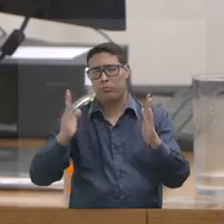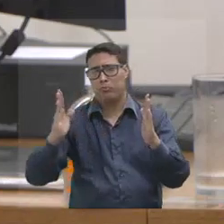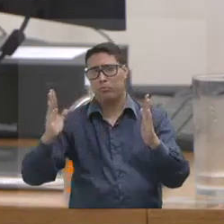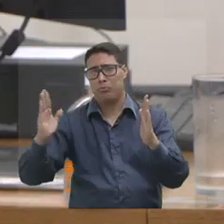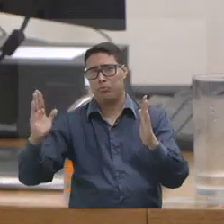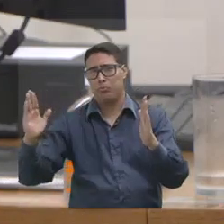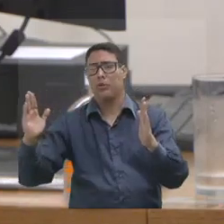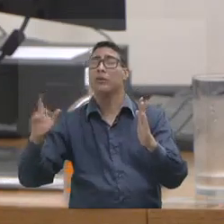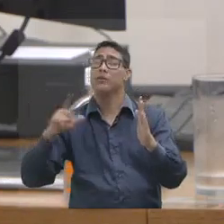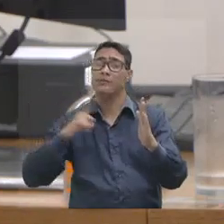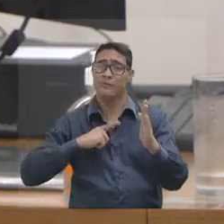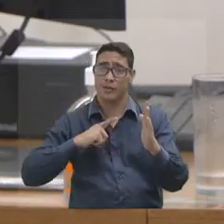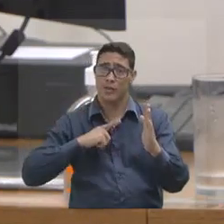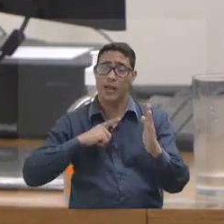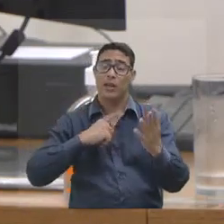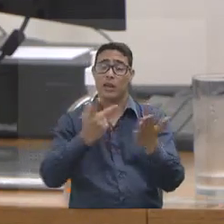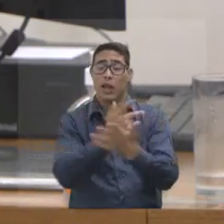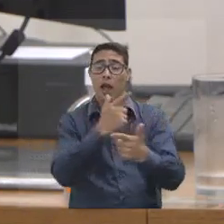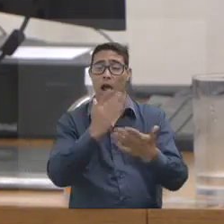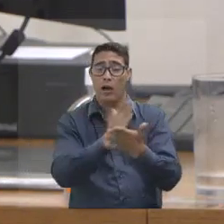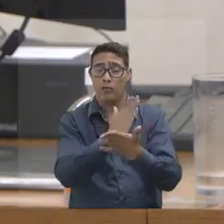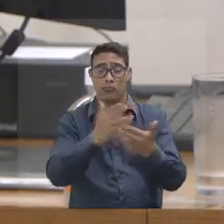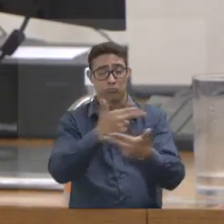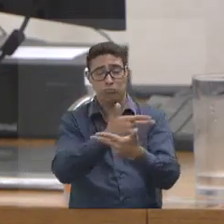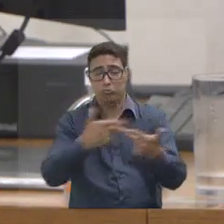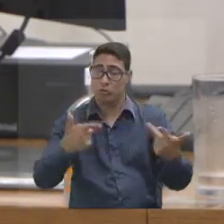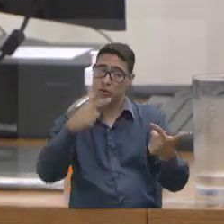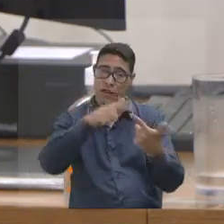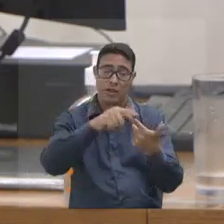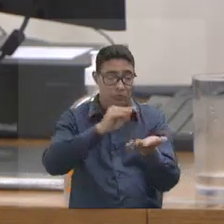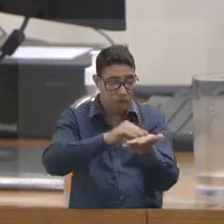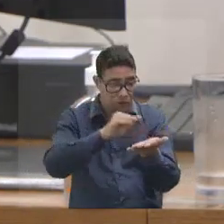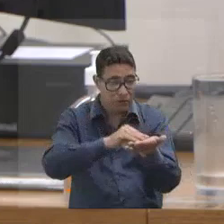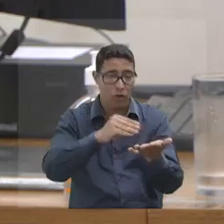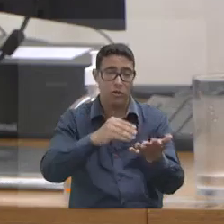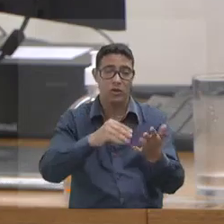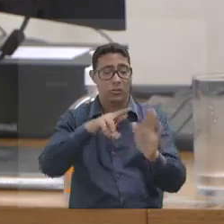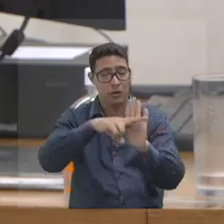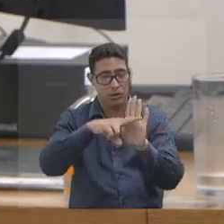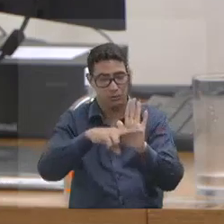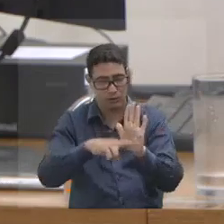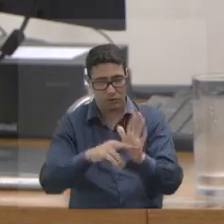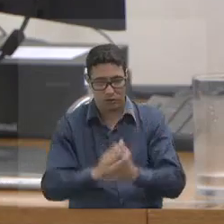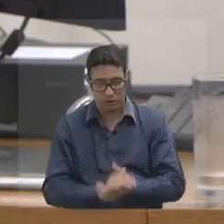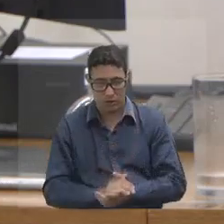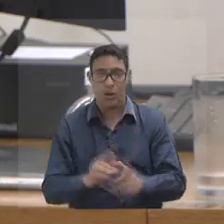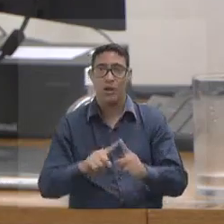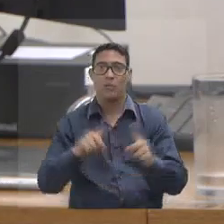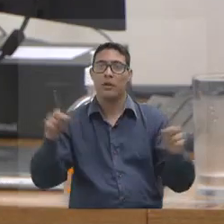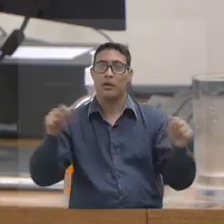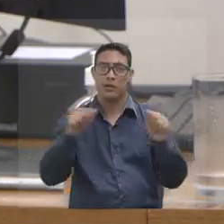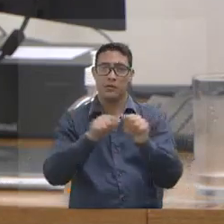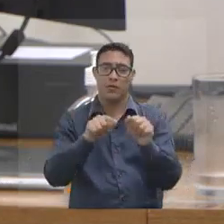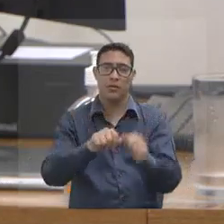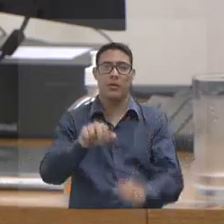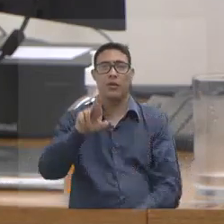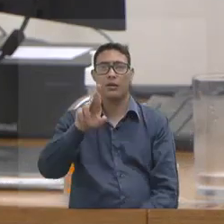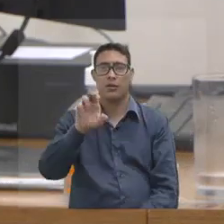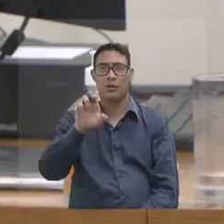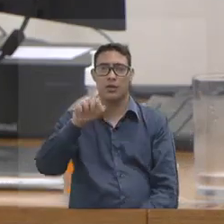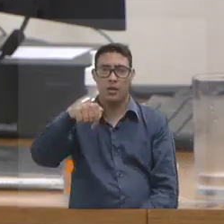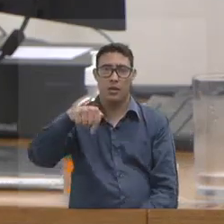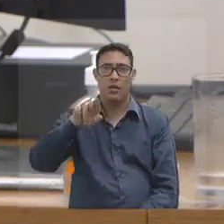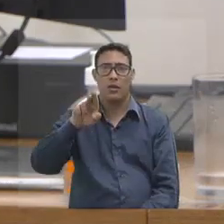tem questão pendente para regulamentação Mas de fato eu vou fazer por requerimento Presidente porque eu peço